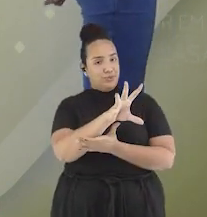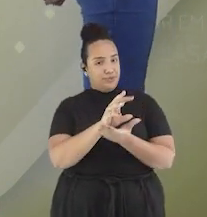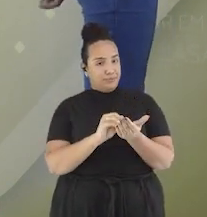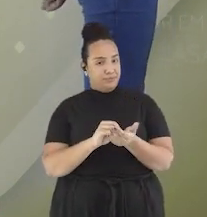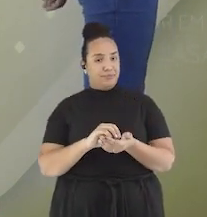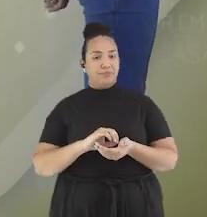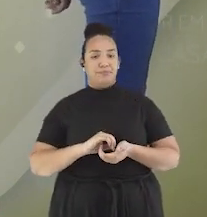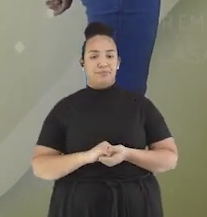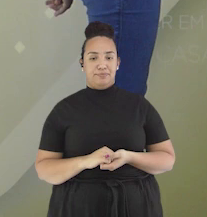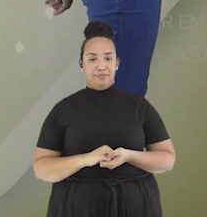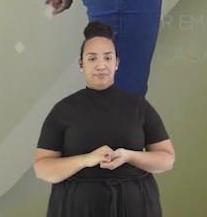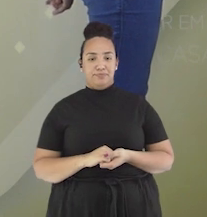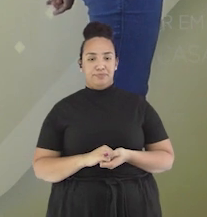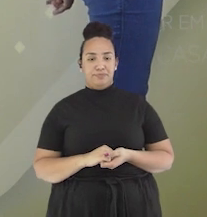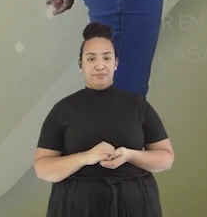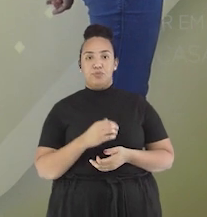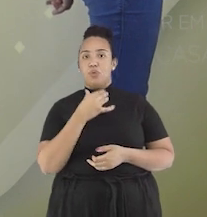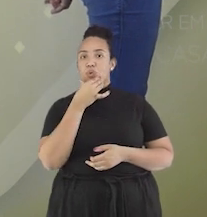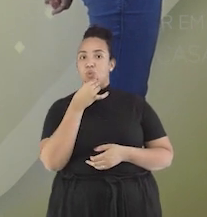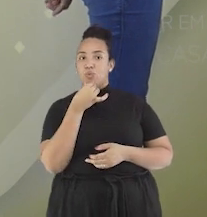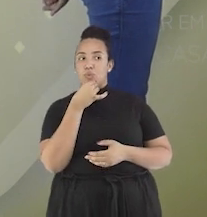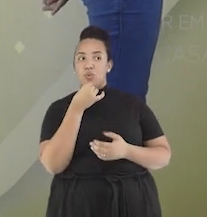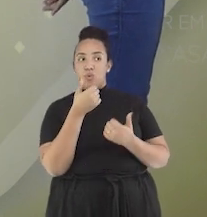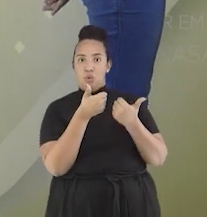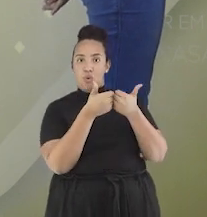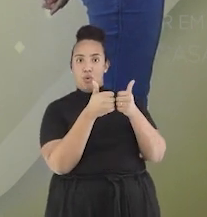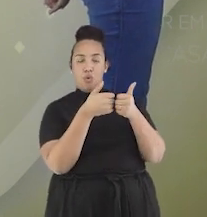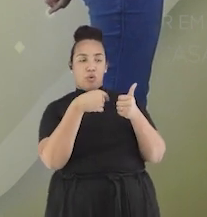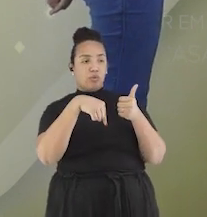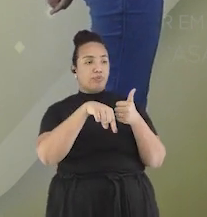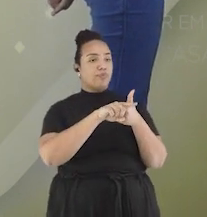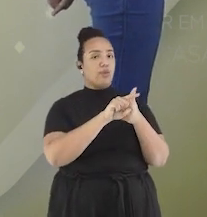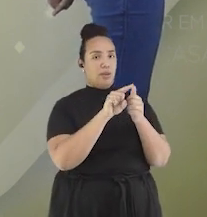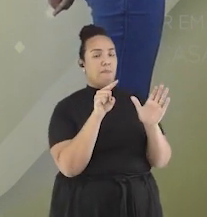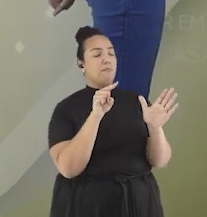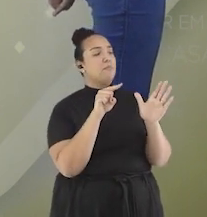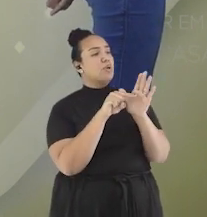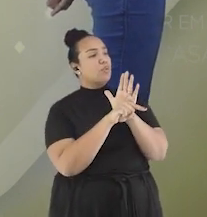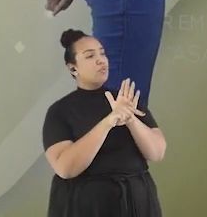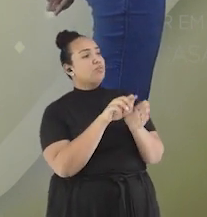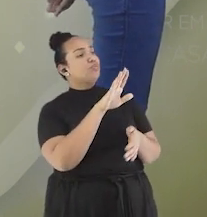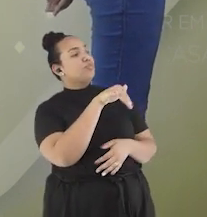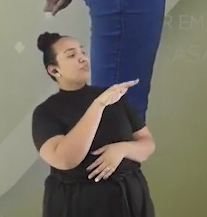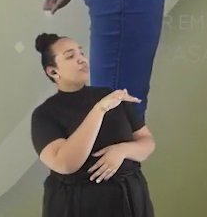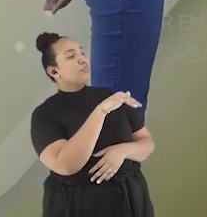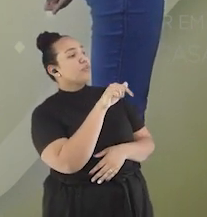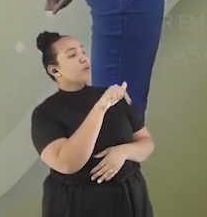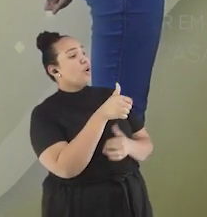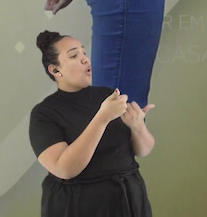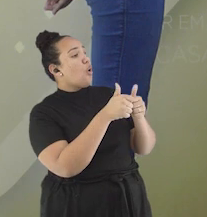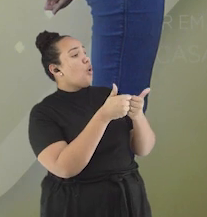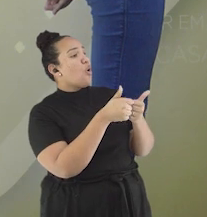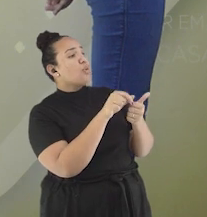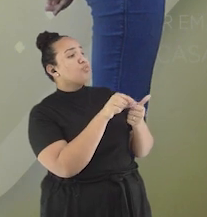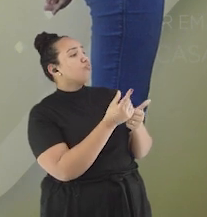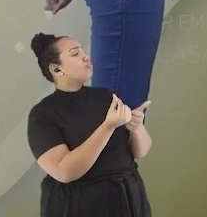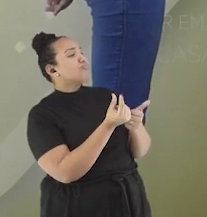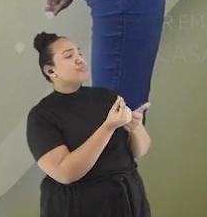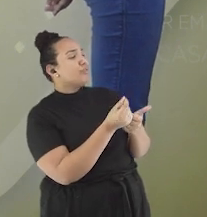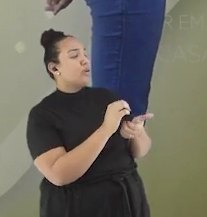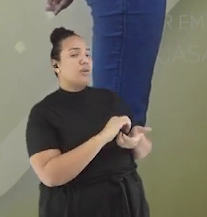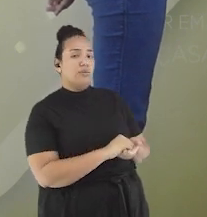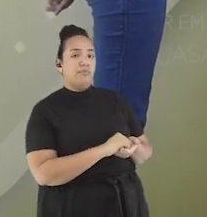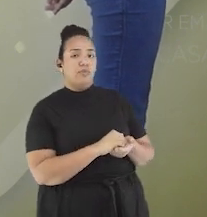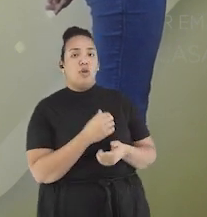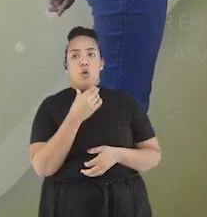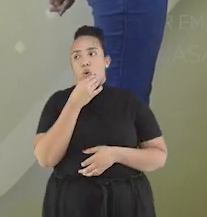ler, Heloísa. Juquinha pegou um ônibus e, ao entrar, pergunta para o cobrador. Moço, quanto custa o ônibus? O